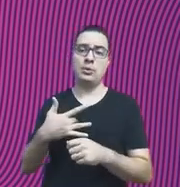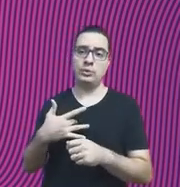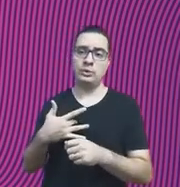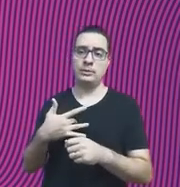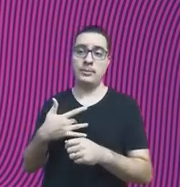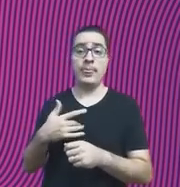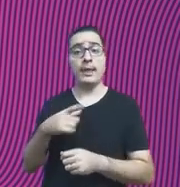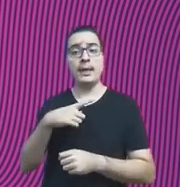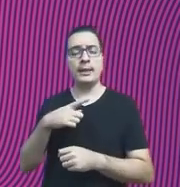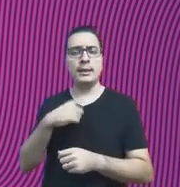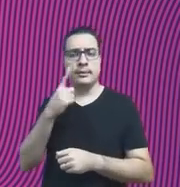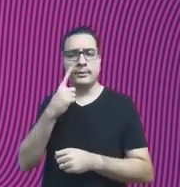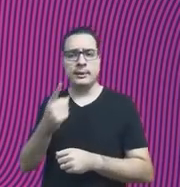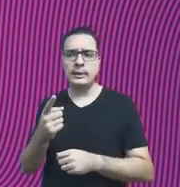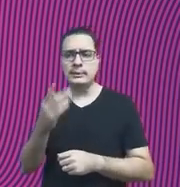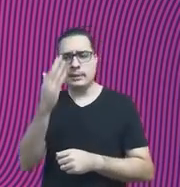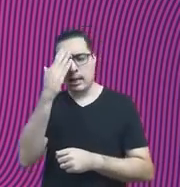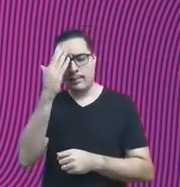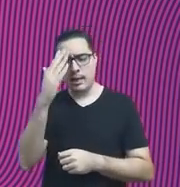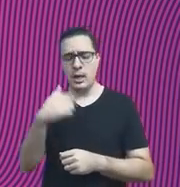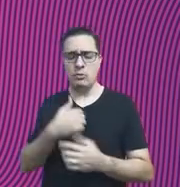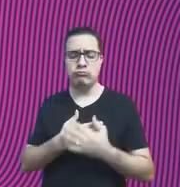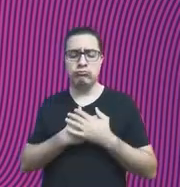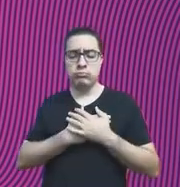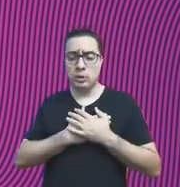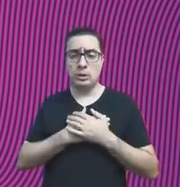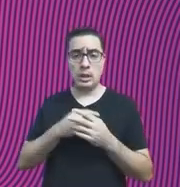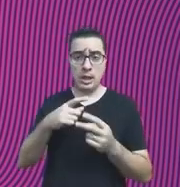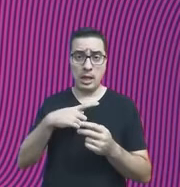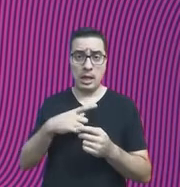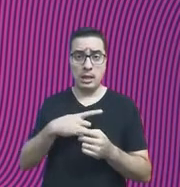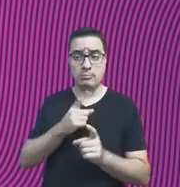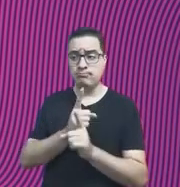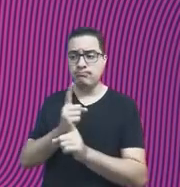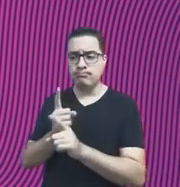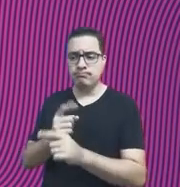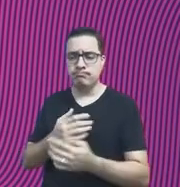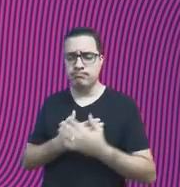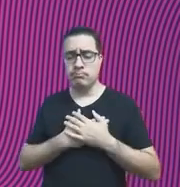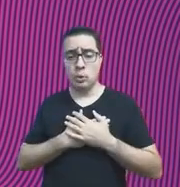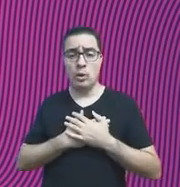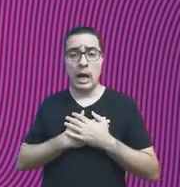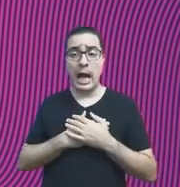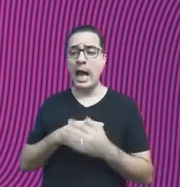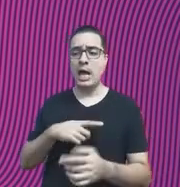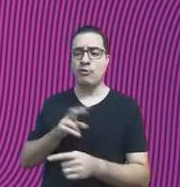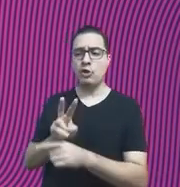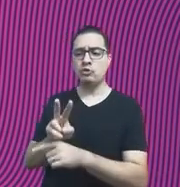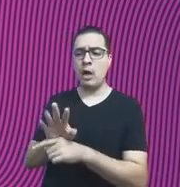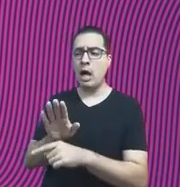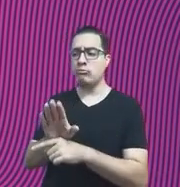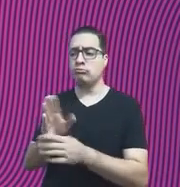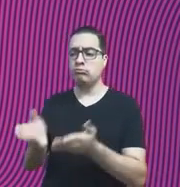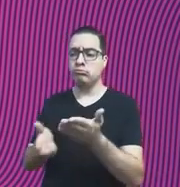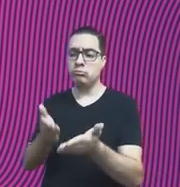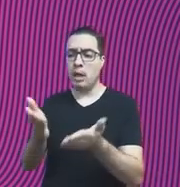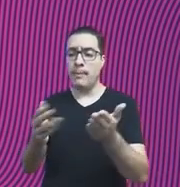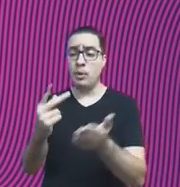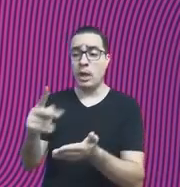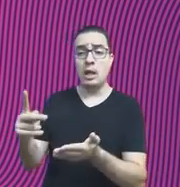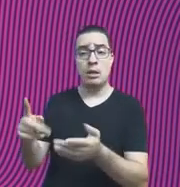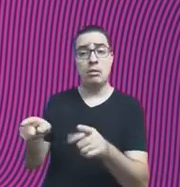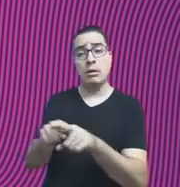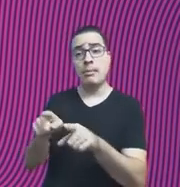identificação, quando ele tem compaixão, na medida que ele faz isso pelo outro, ele também faz isso por ele. E ele está